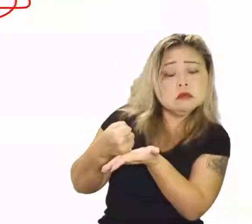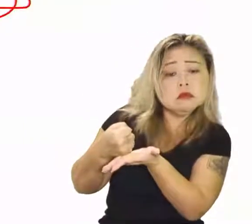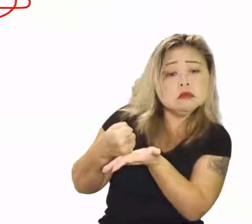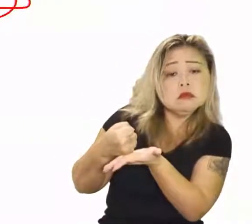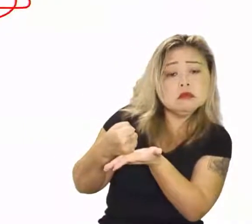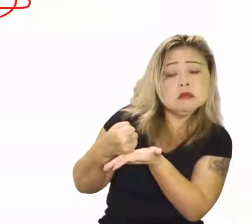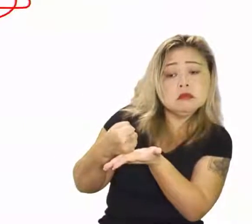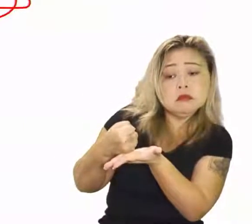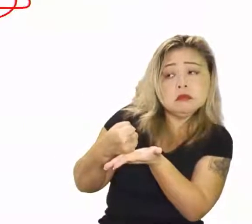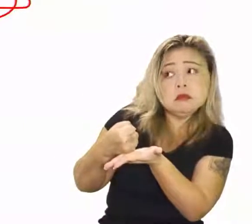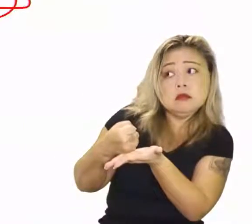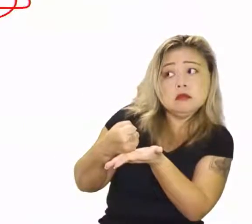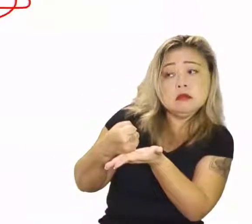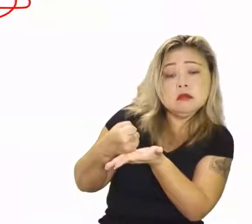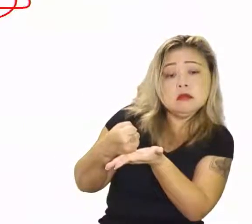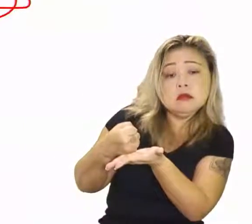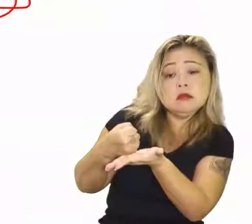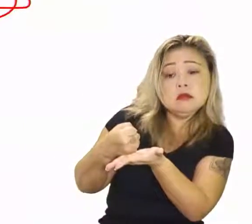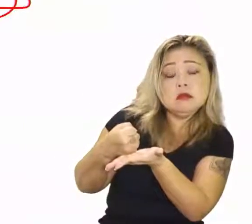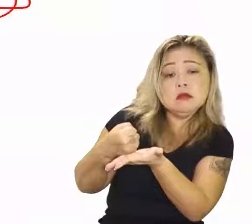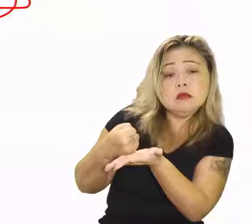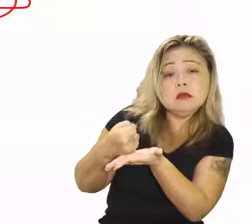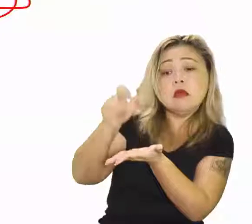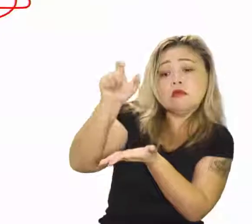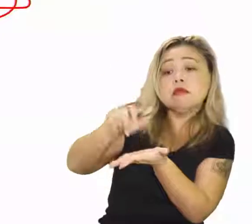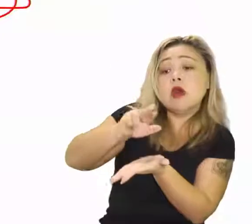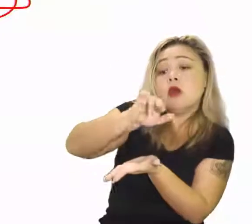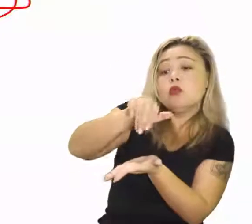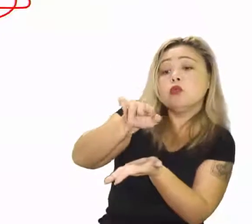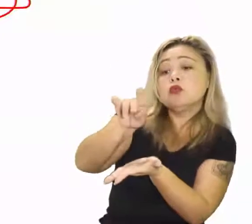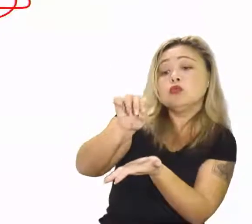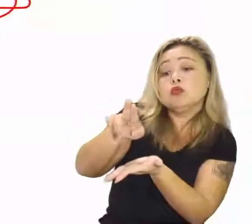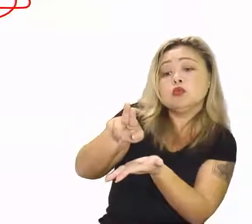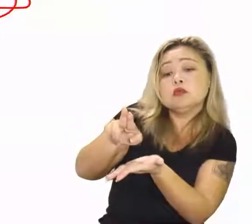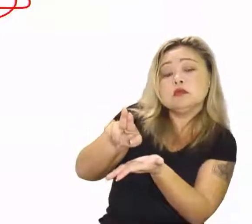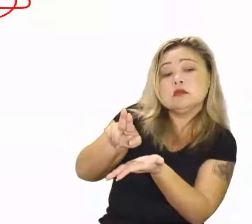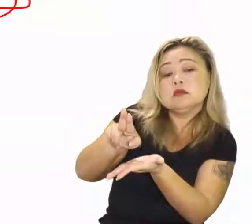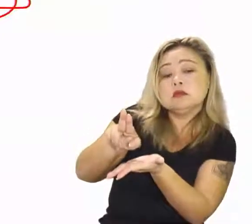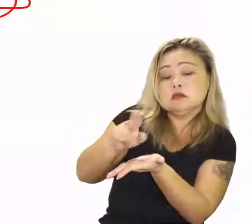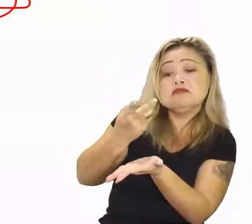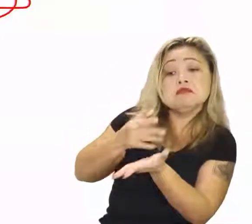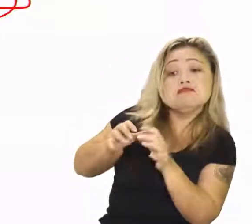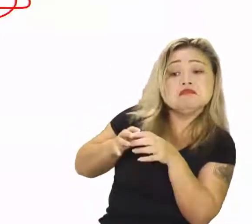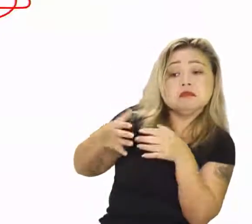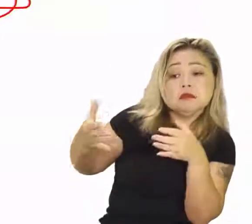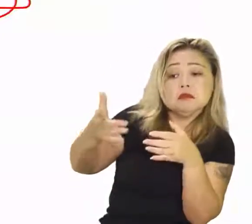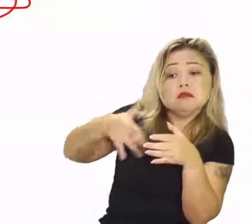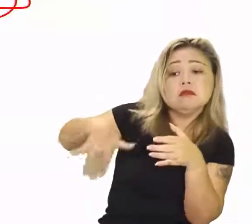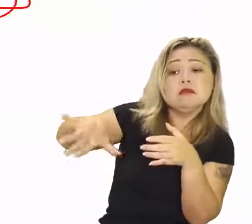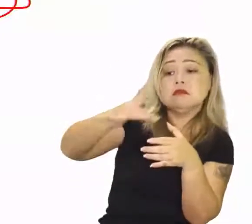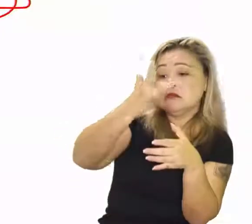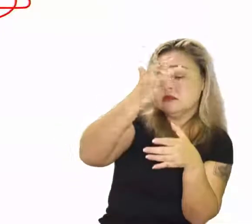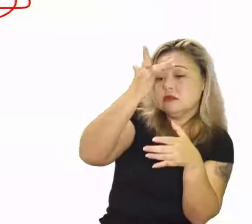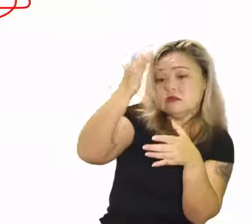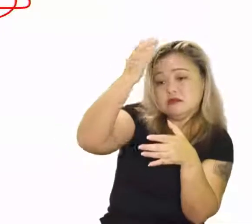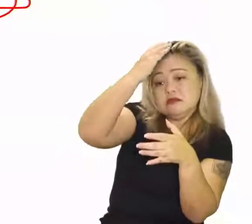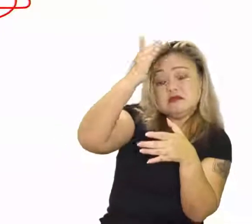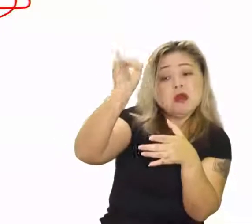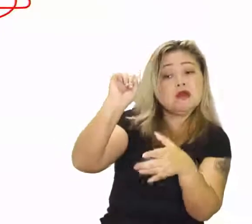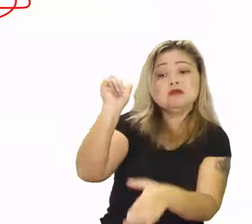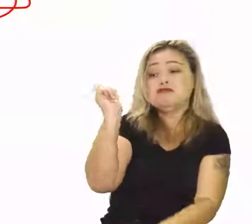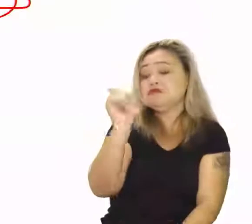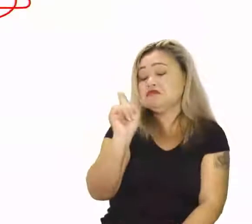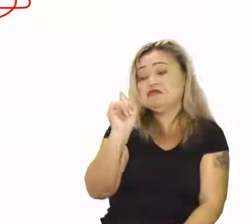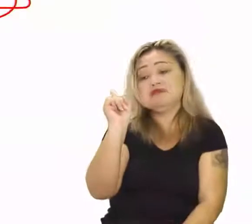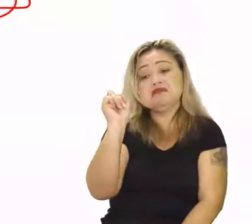E aí, esses judeus, grande parte deles, não iriam